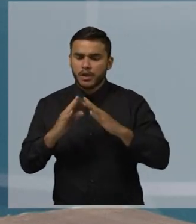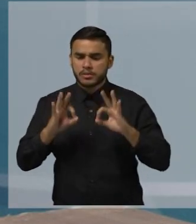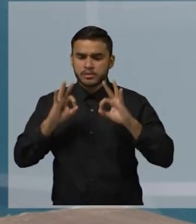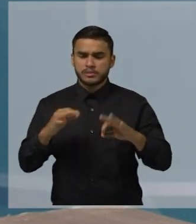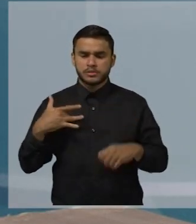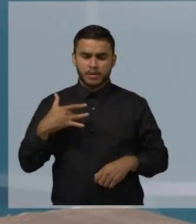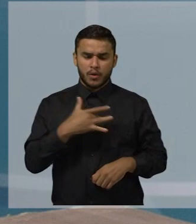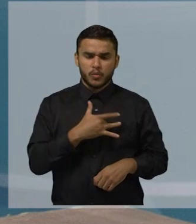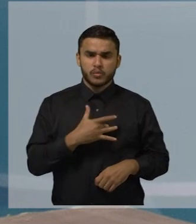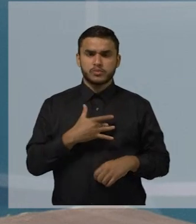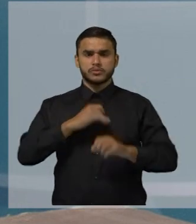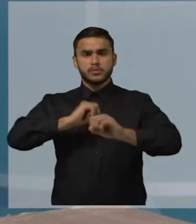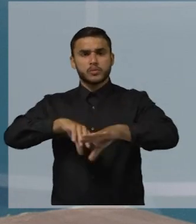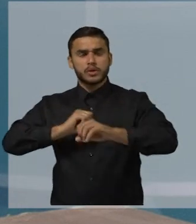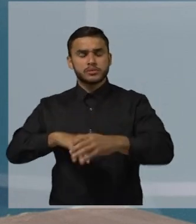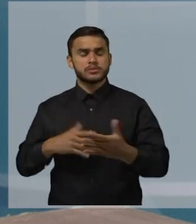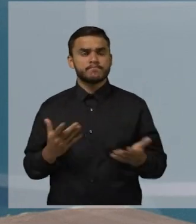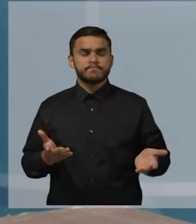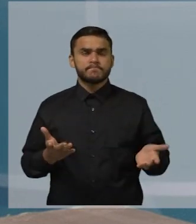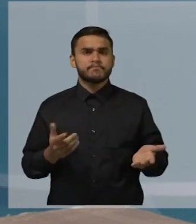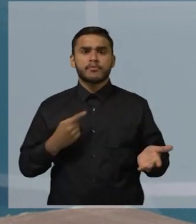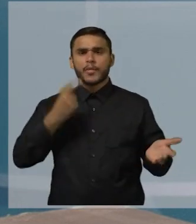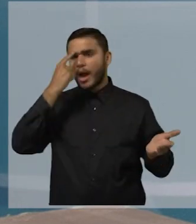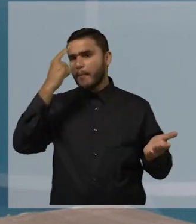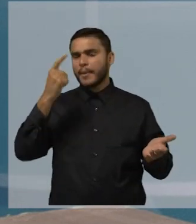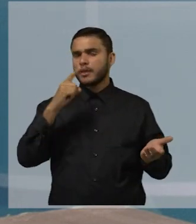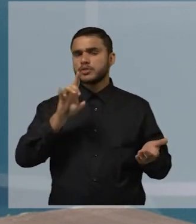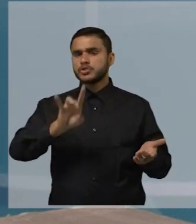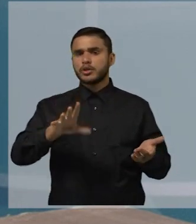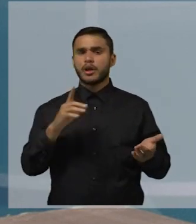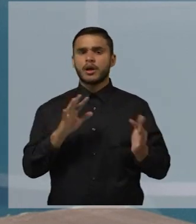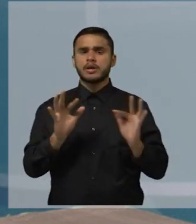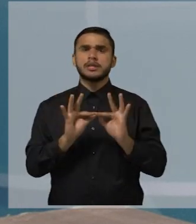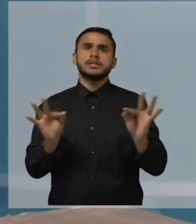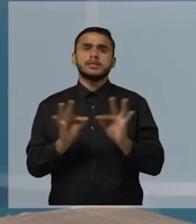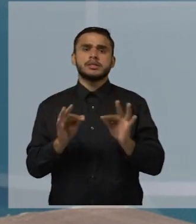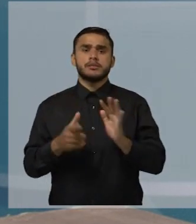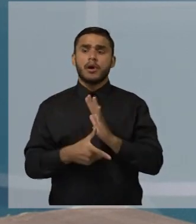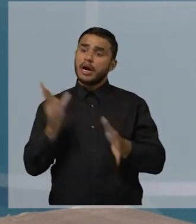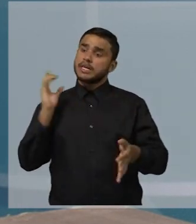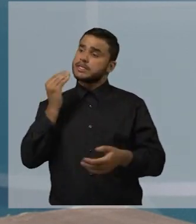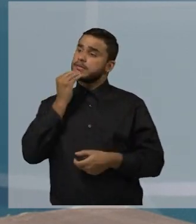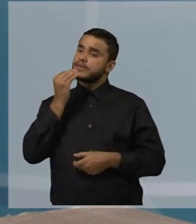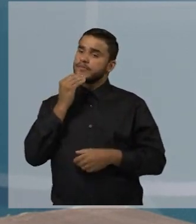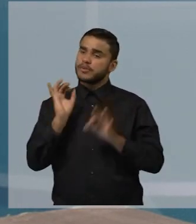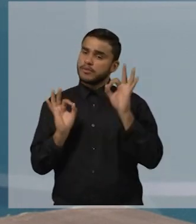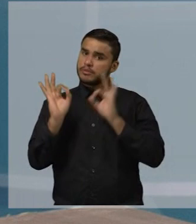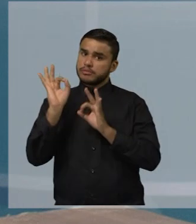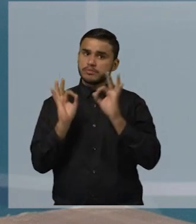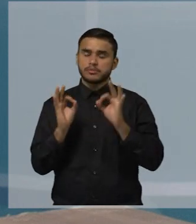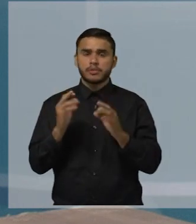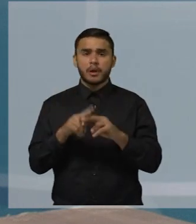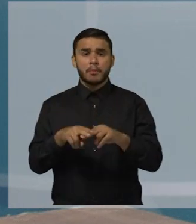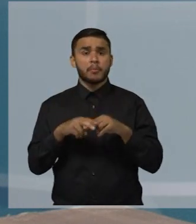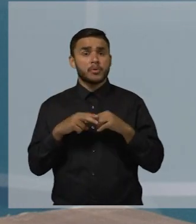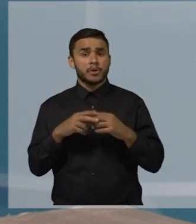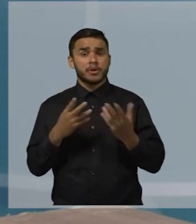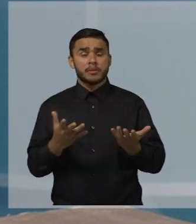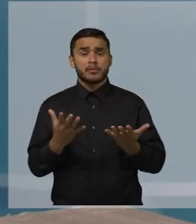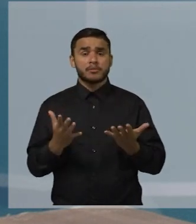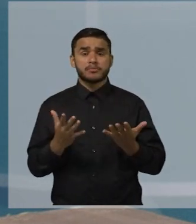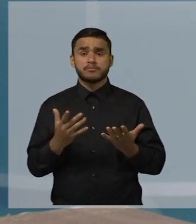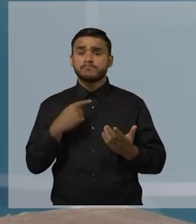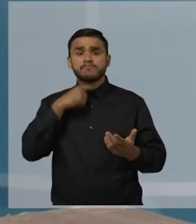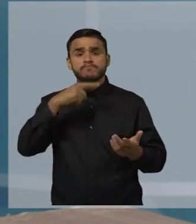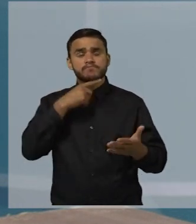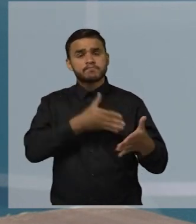etc., muitas vezes ela não decorre só de pouca inteligência, mas até de impossibilidade material de